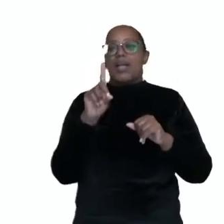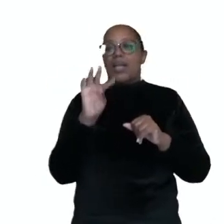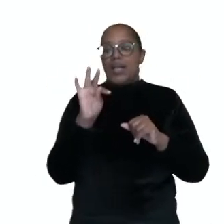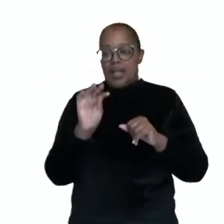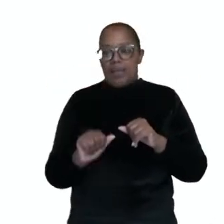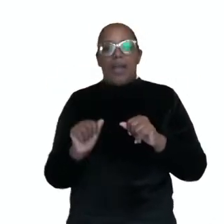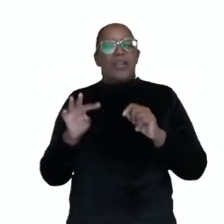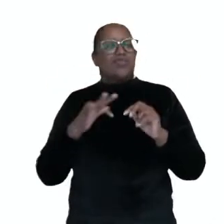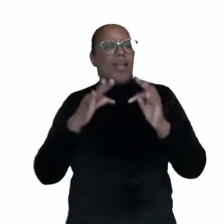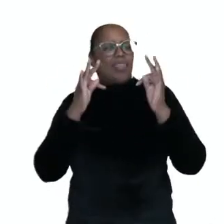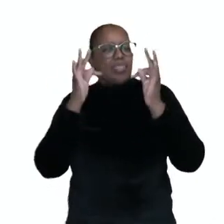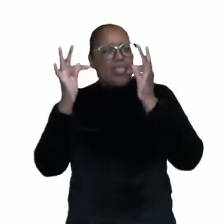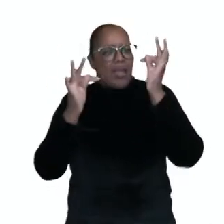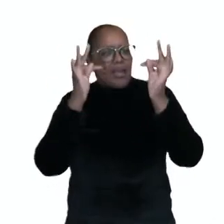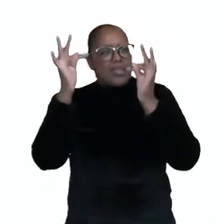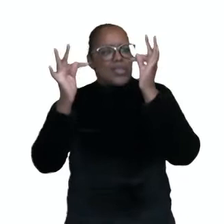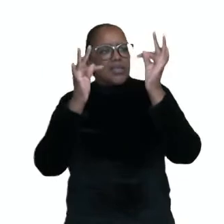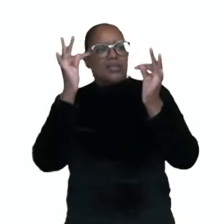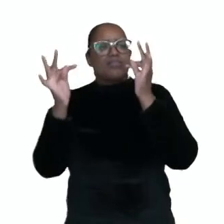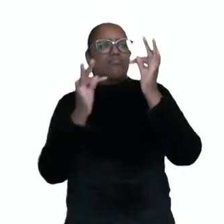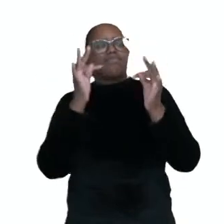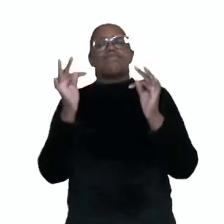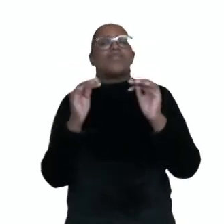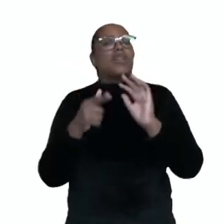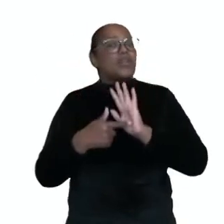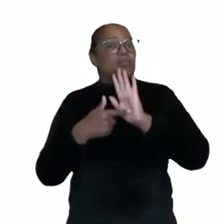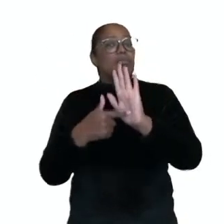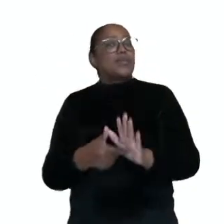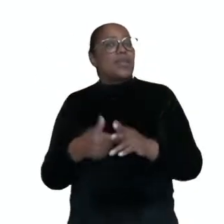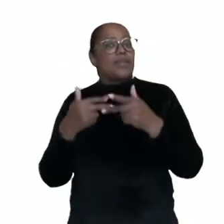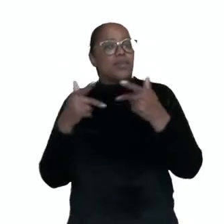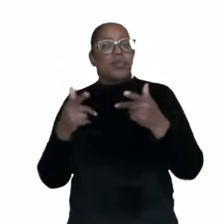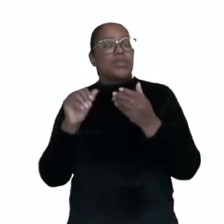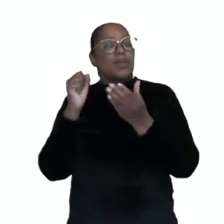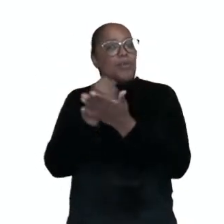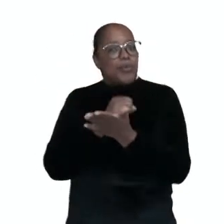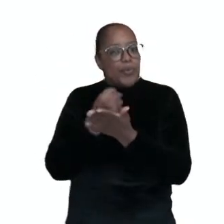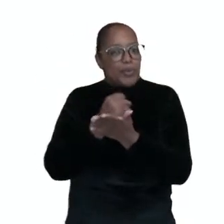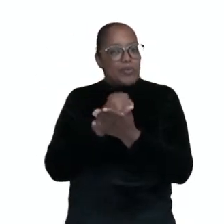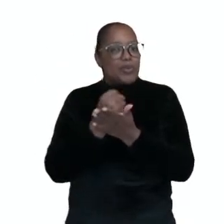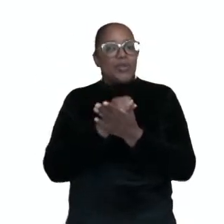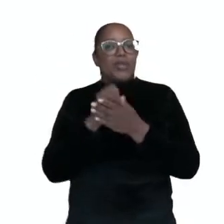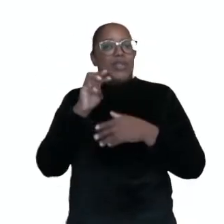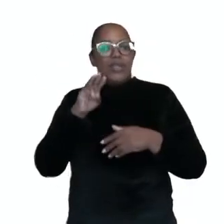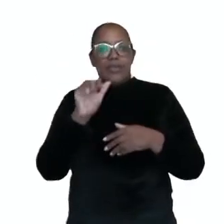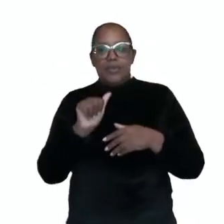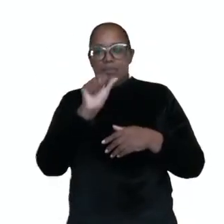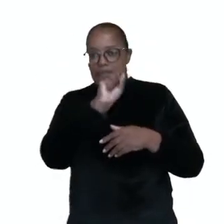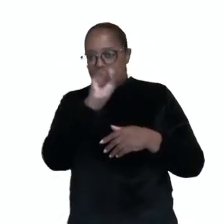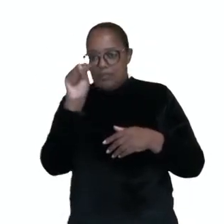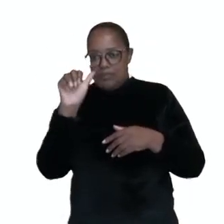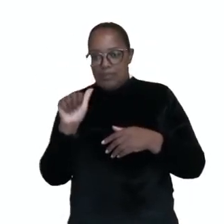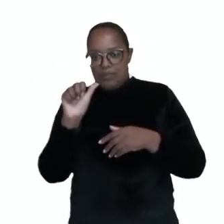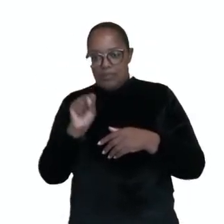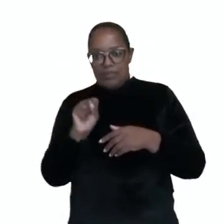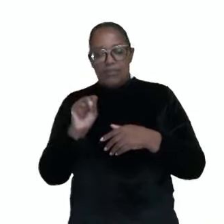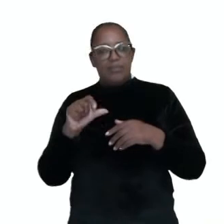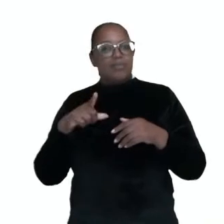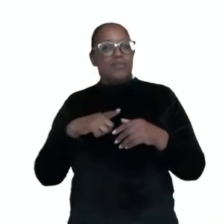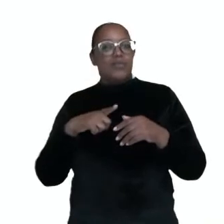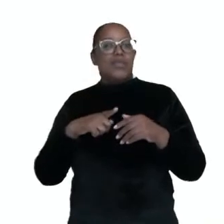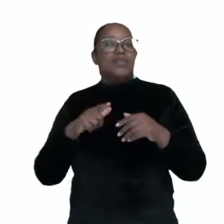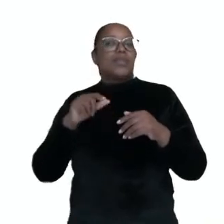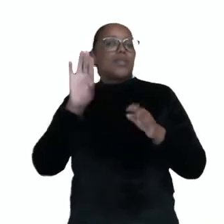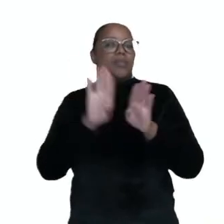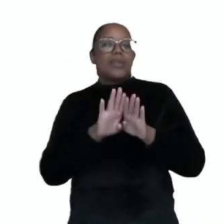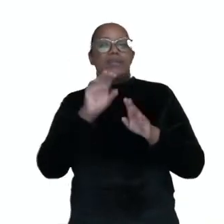de propaganda para disseminação da ideologia e manipulação das massas. A propaganda ideológica associada à